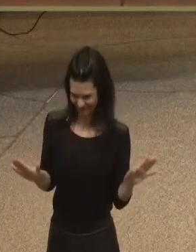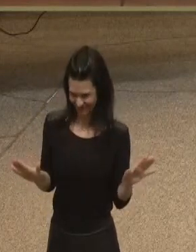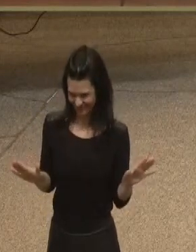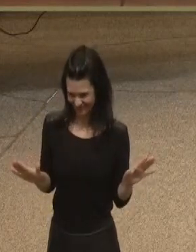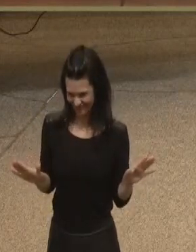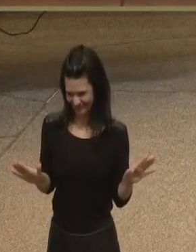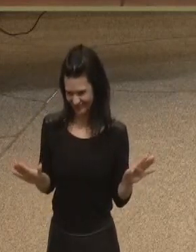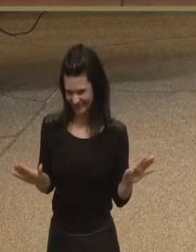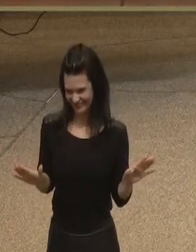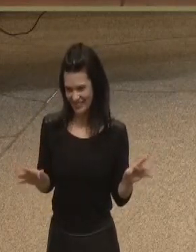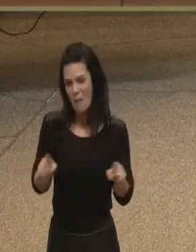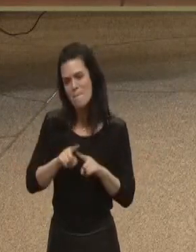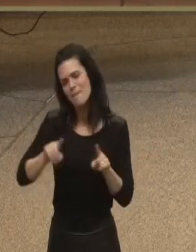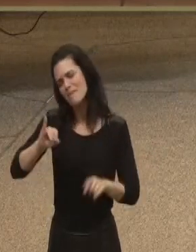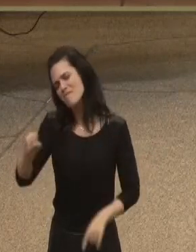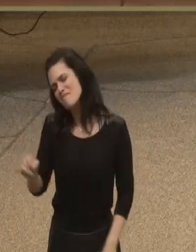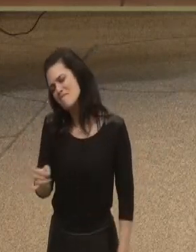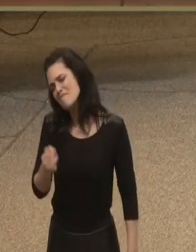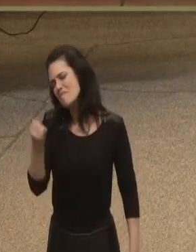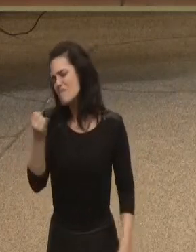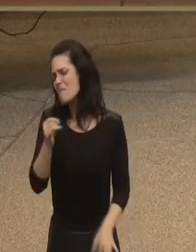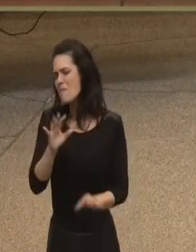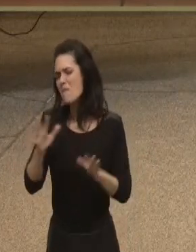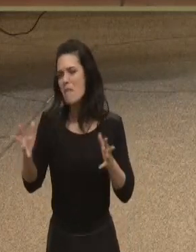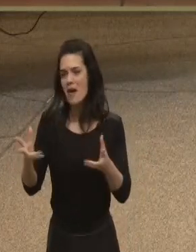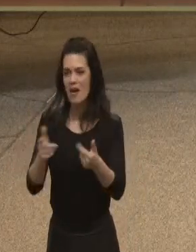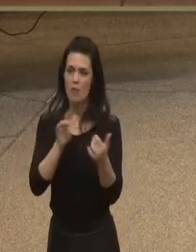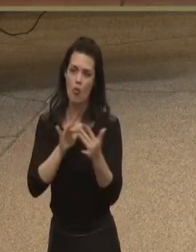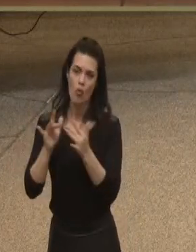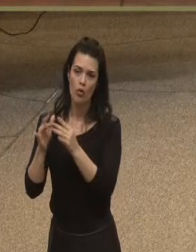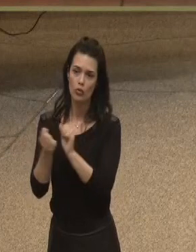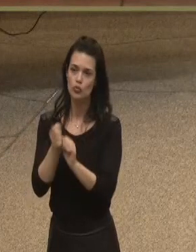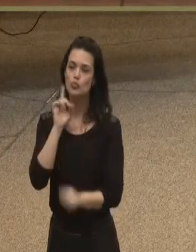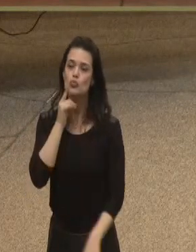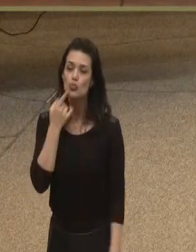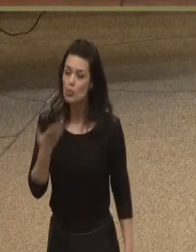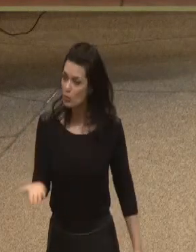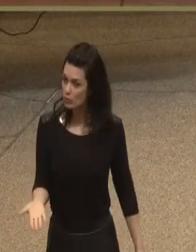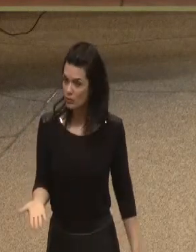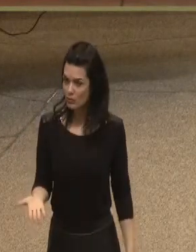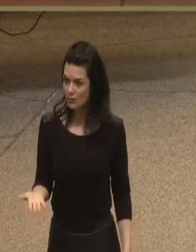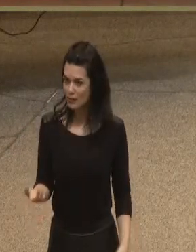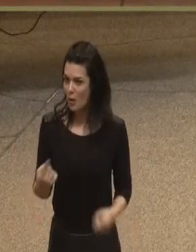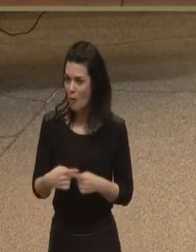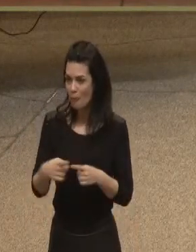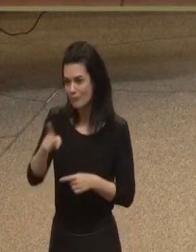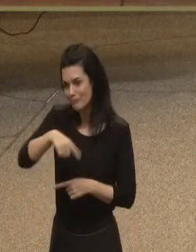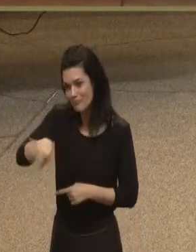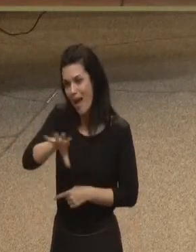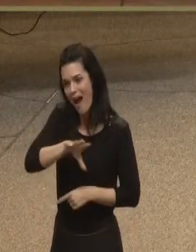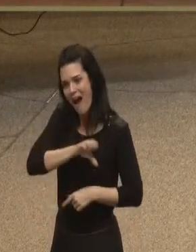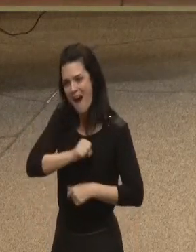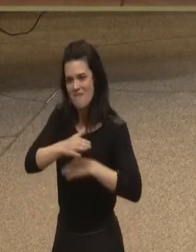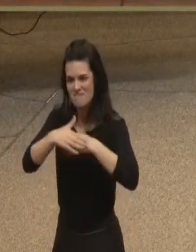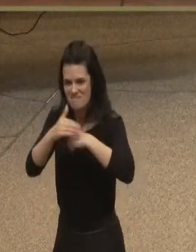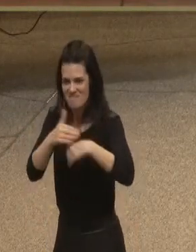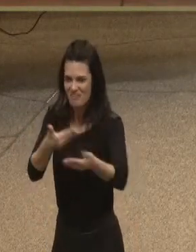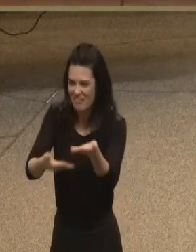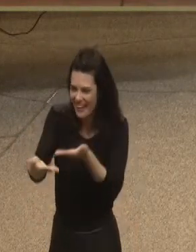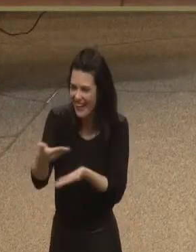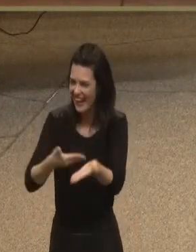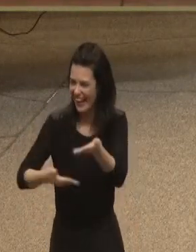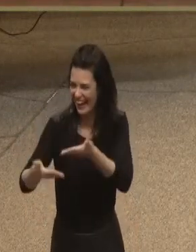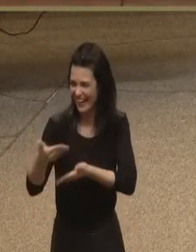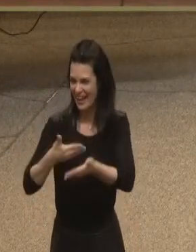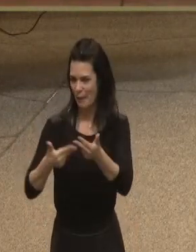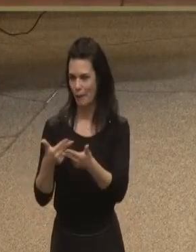E meus irmãos, é um privilégio poder ter contato com os surdos. Eles são muito amáveis e amorosos, e